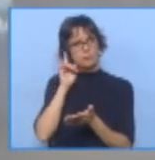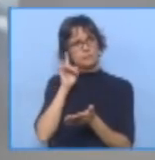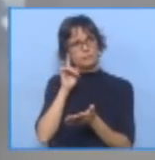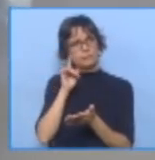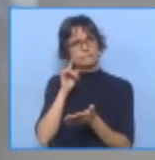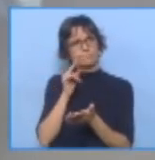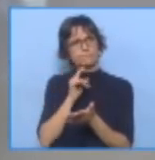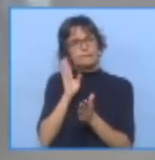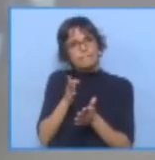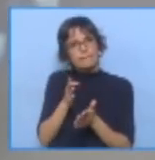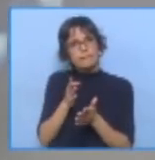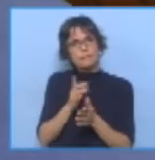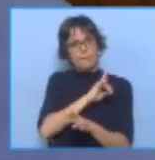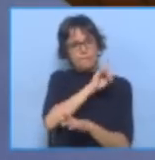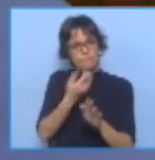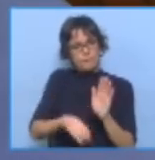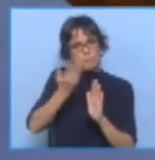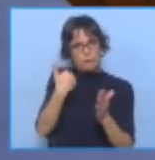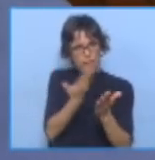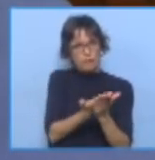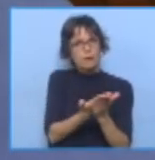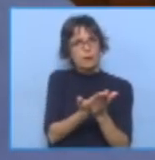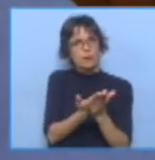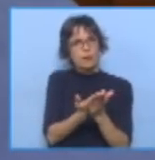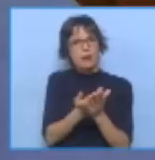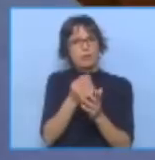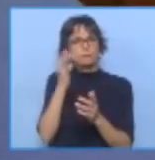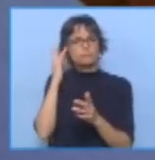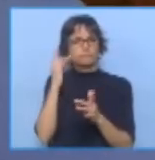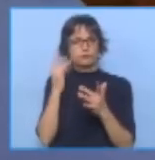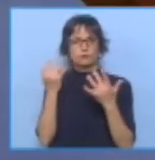a região do Médio Oriente. Como inverter essa situação? Não há pressão